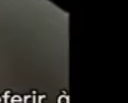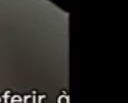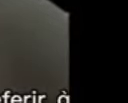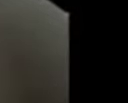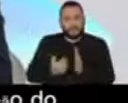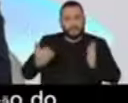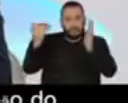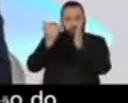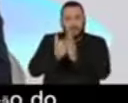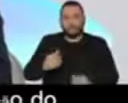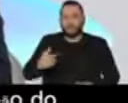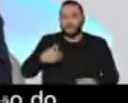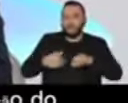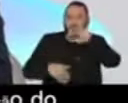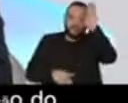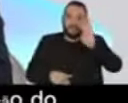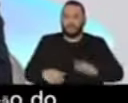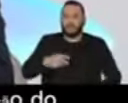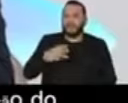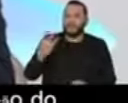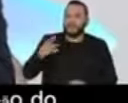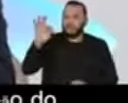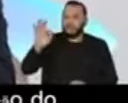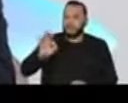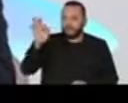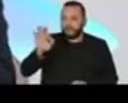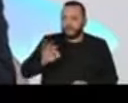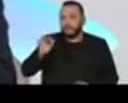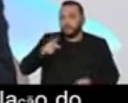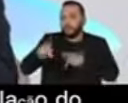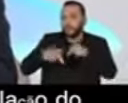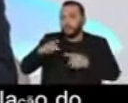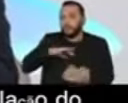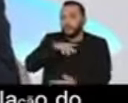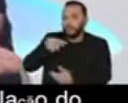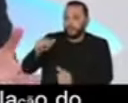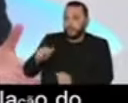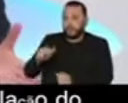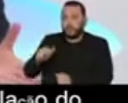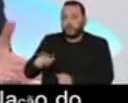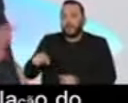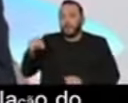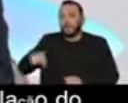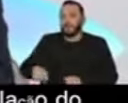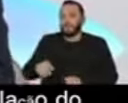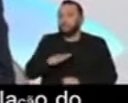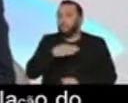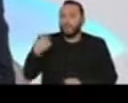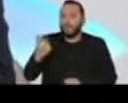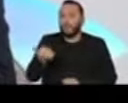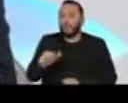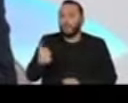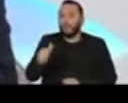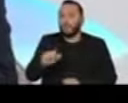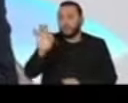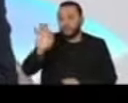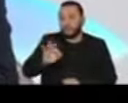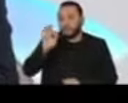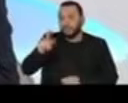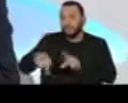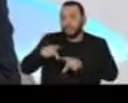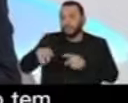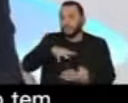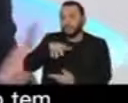referir à África. O Brasil tem 3% da população do mundo. Aqui morreram 11% da população do mundo. Qual é a